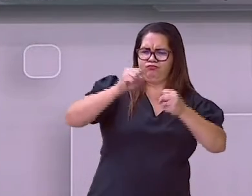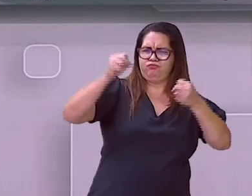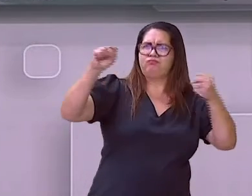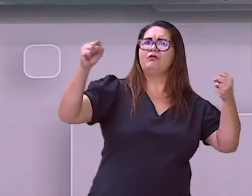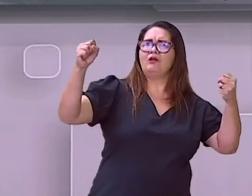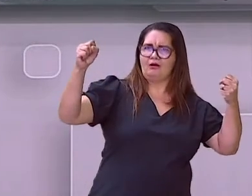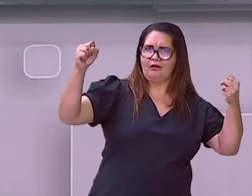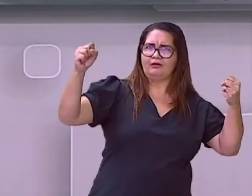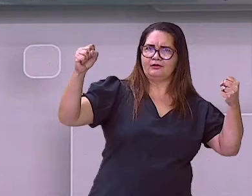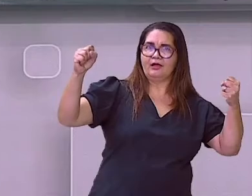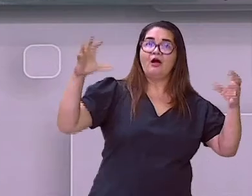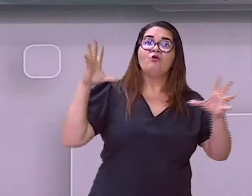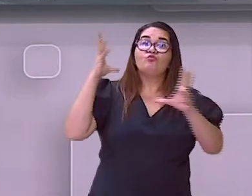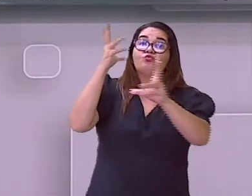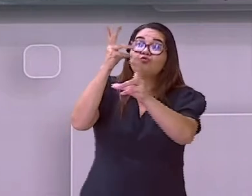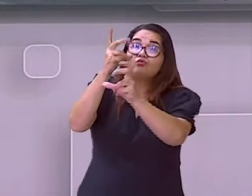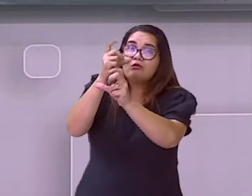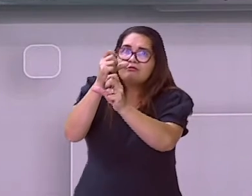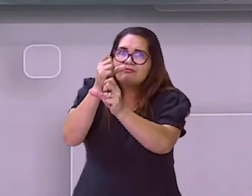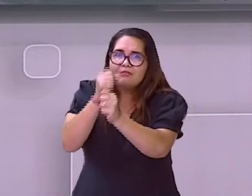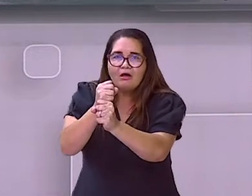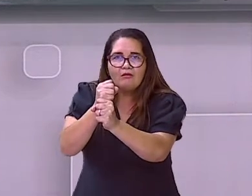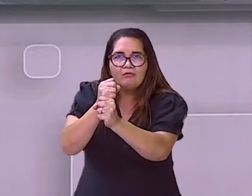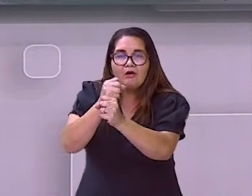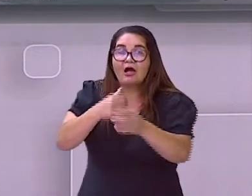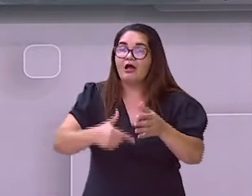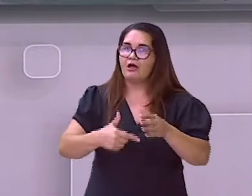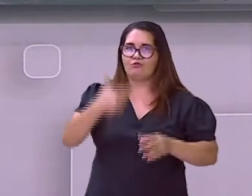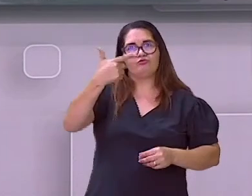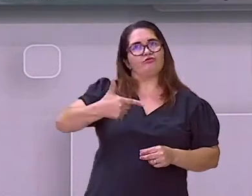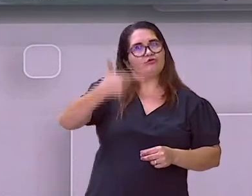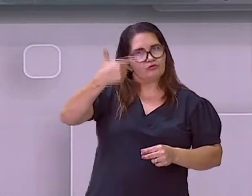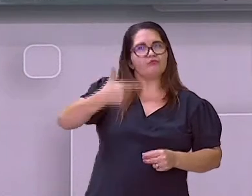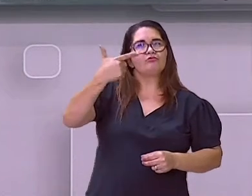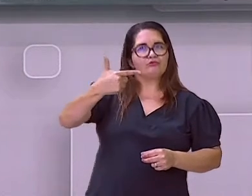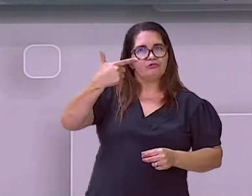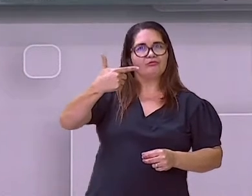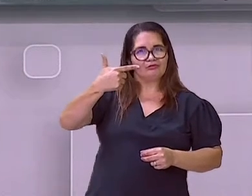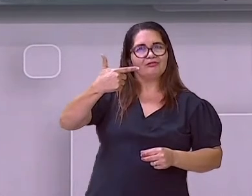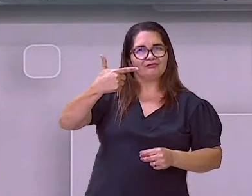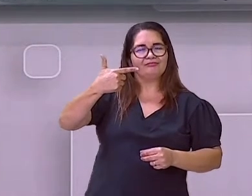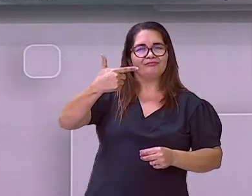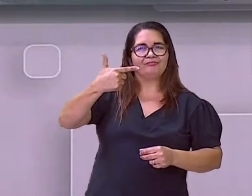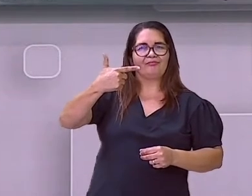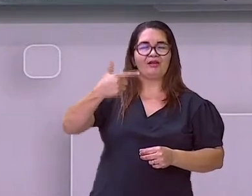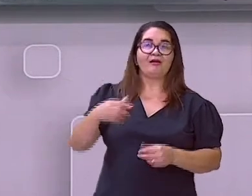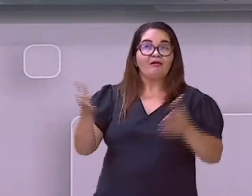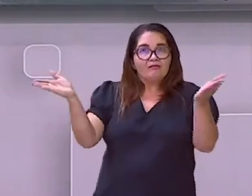No total da sua extensão, ele é o segundo. Agora,